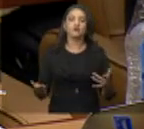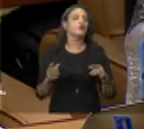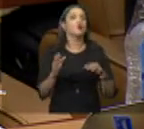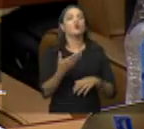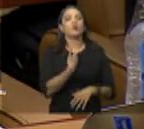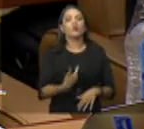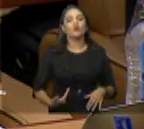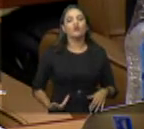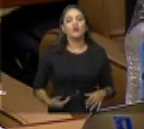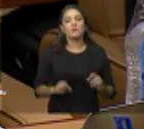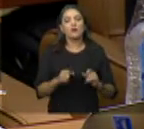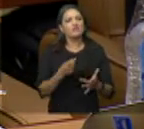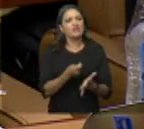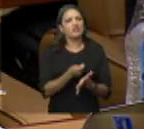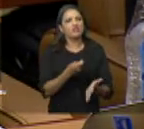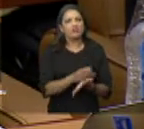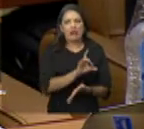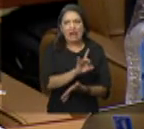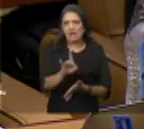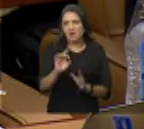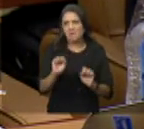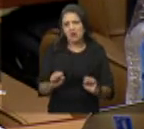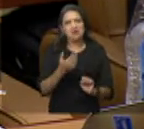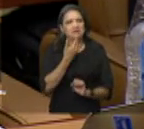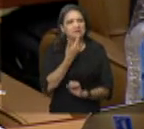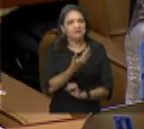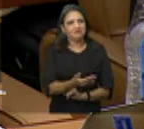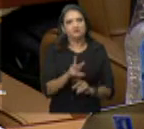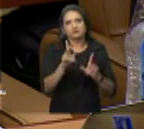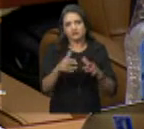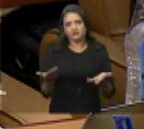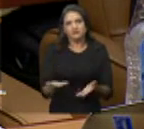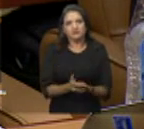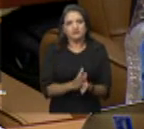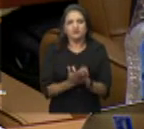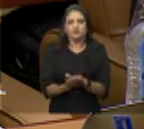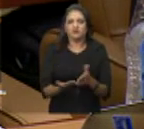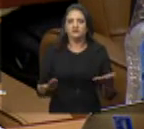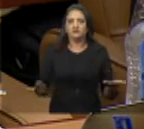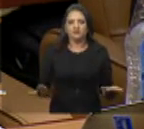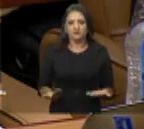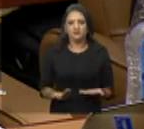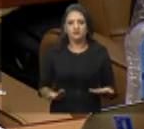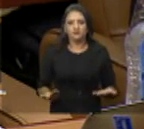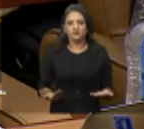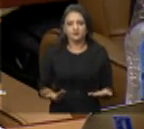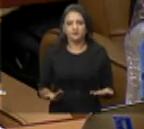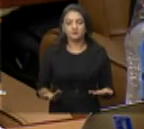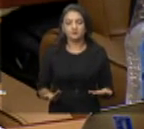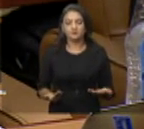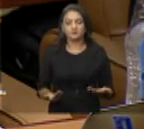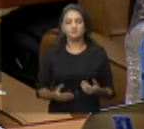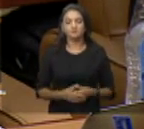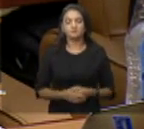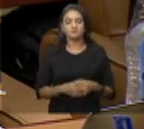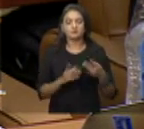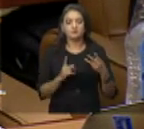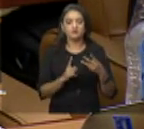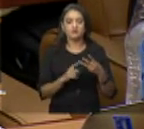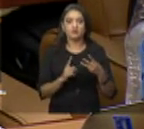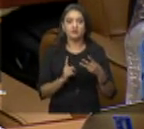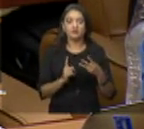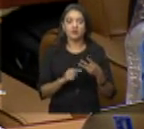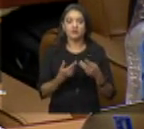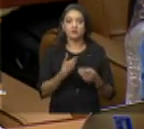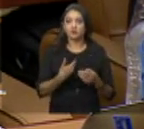pode ser exigida individualmente como no caso examinado neste processo e três o poder público